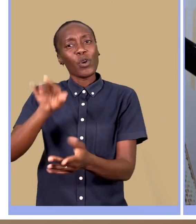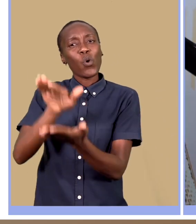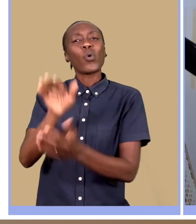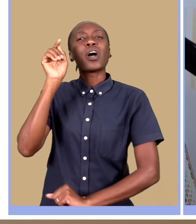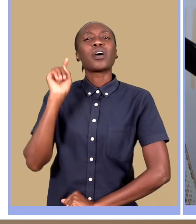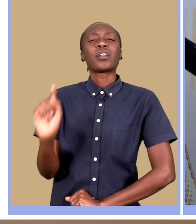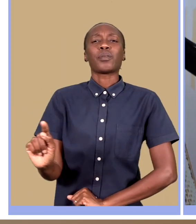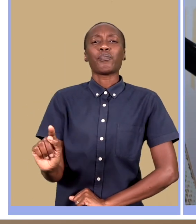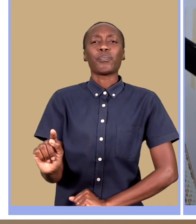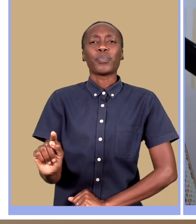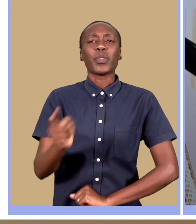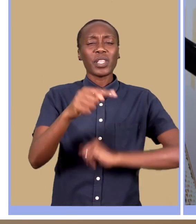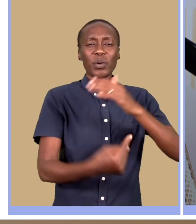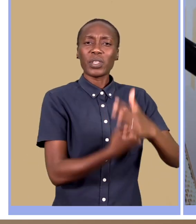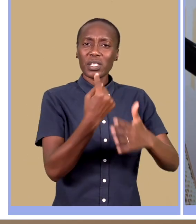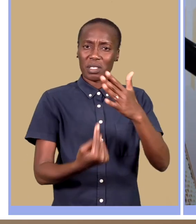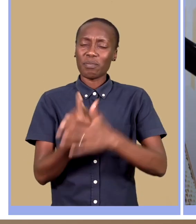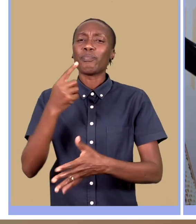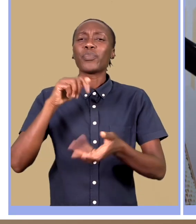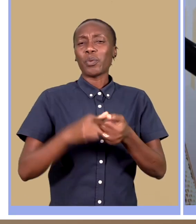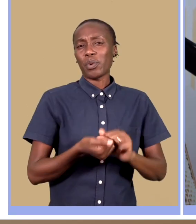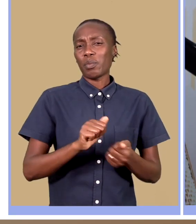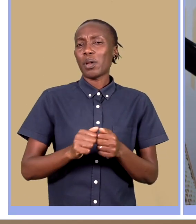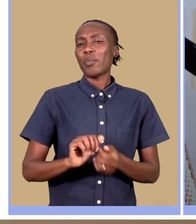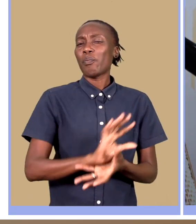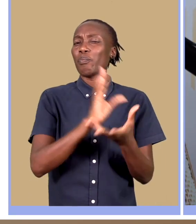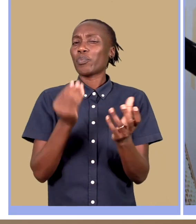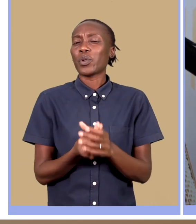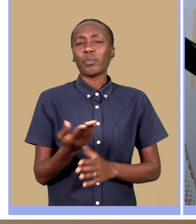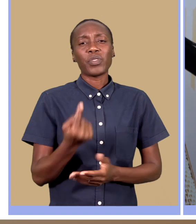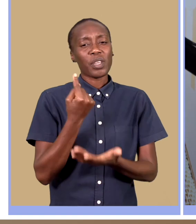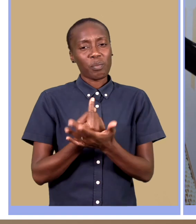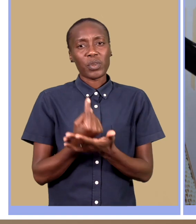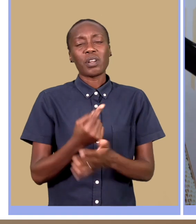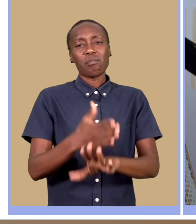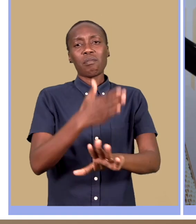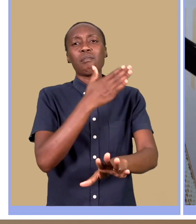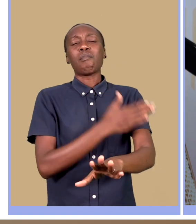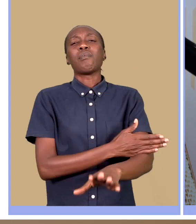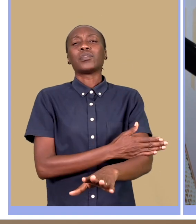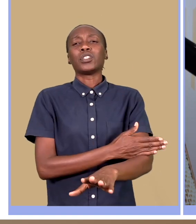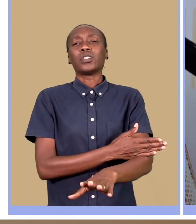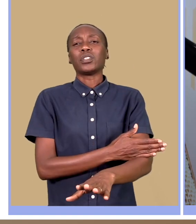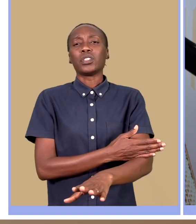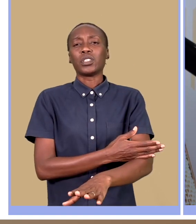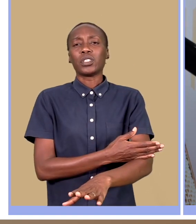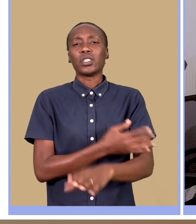origem, que é o local de risco. Portanto, tem esses fatores todos que devem ser muito bem